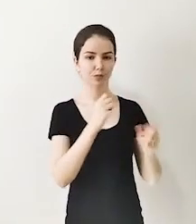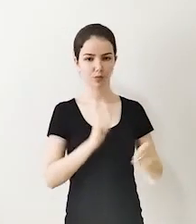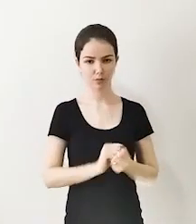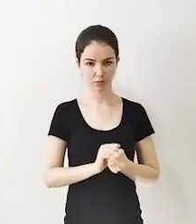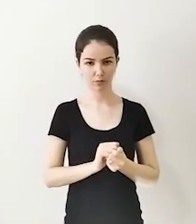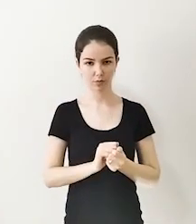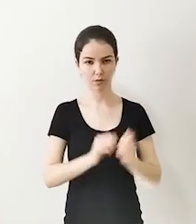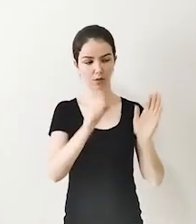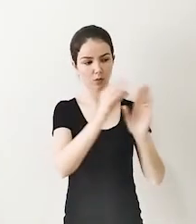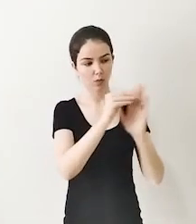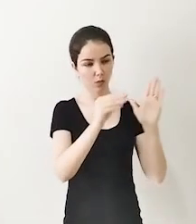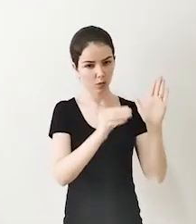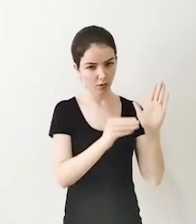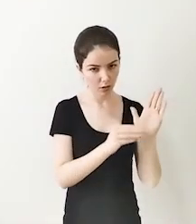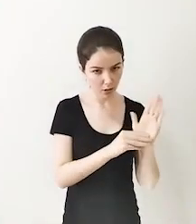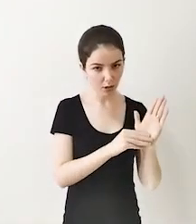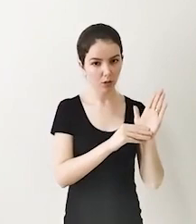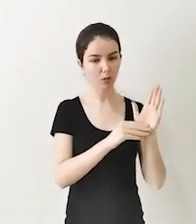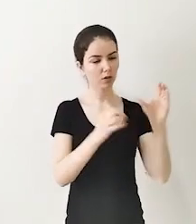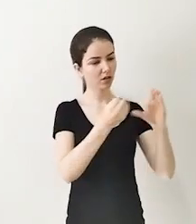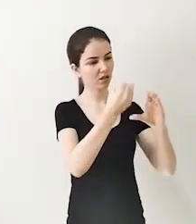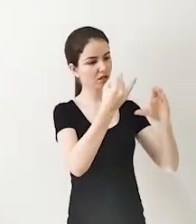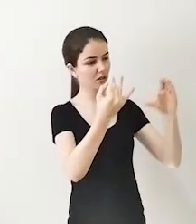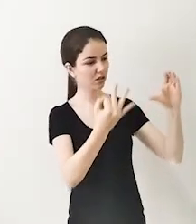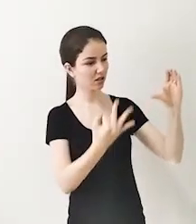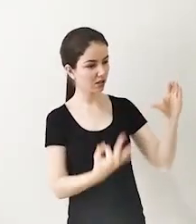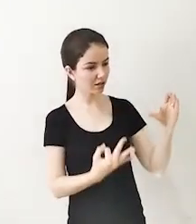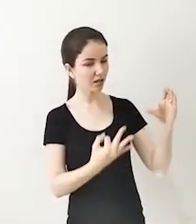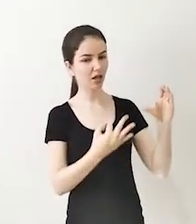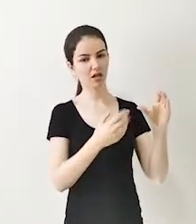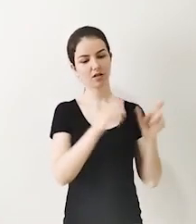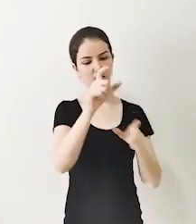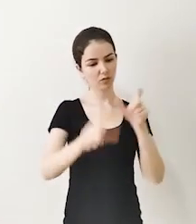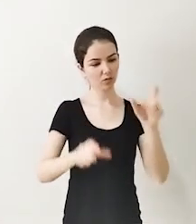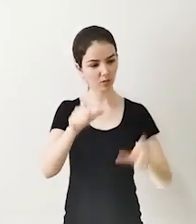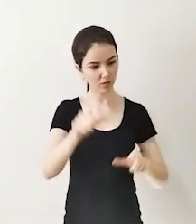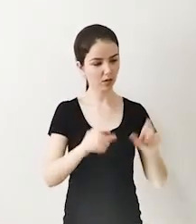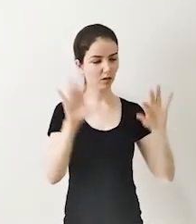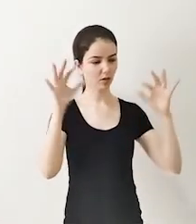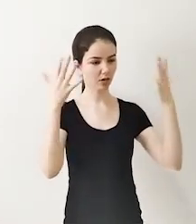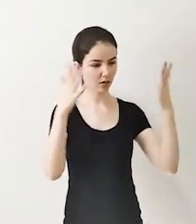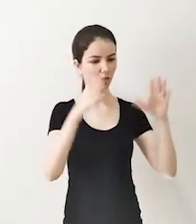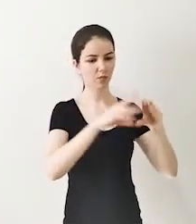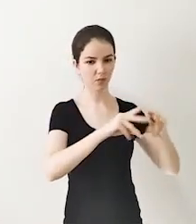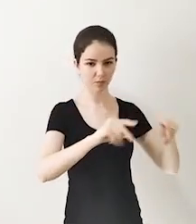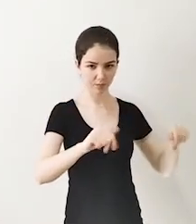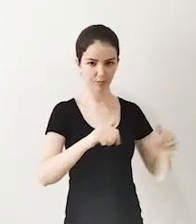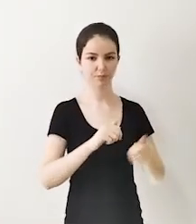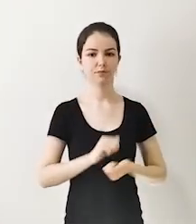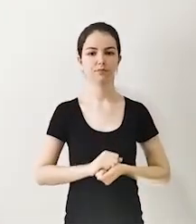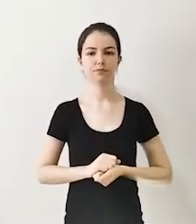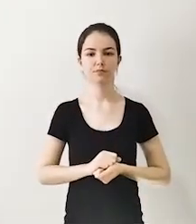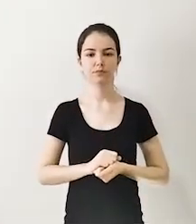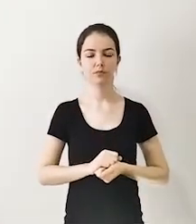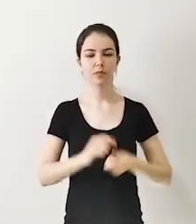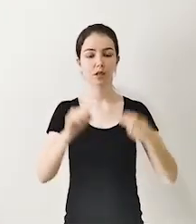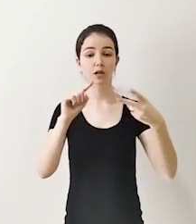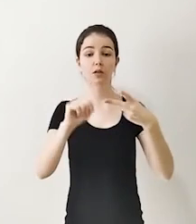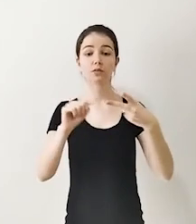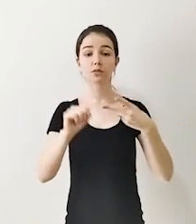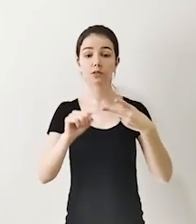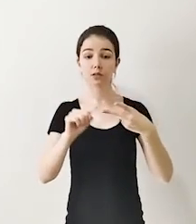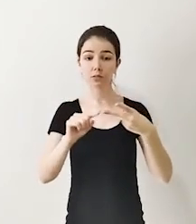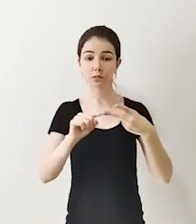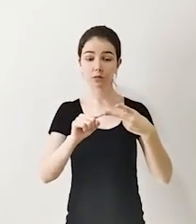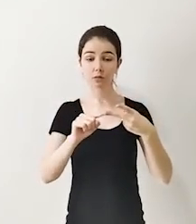sempre tratava do clima, do solo, da vegetação, né? Enfim, das pessoas, etc. Né? E o segundo tipo de literatura,